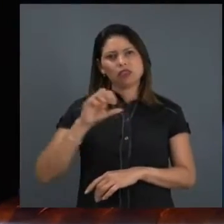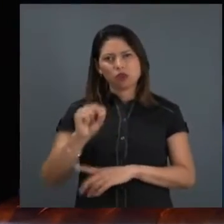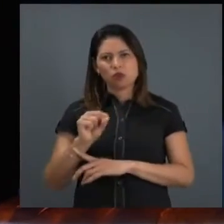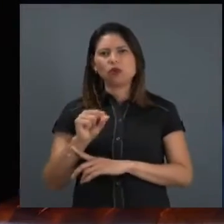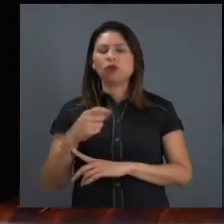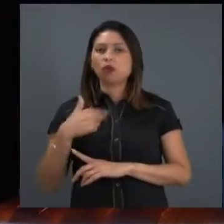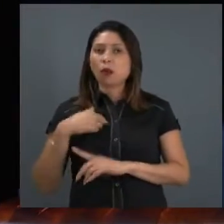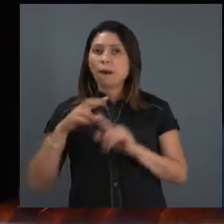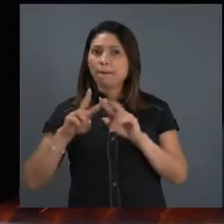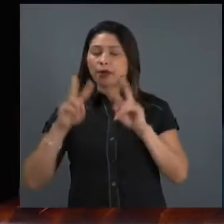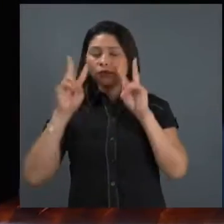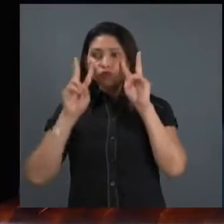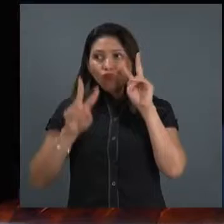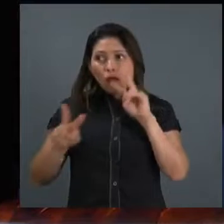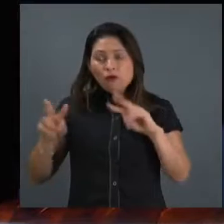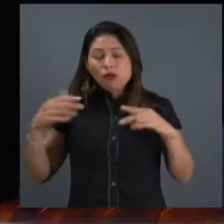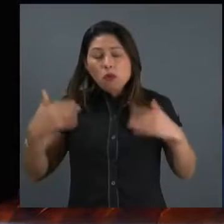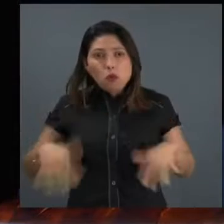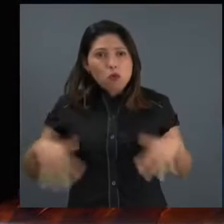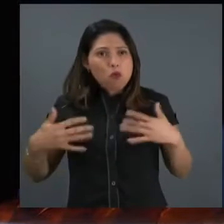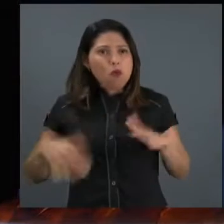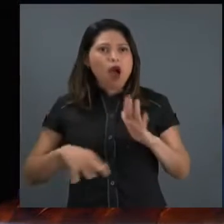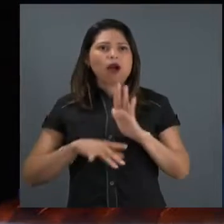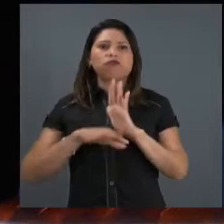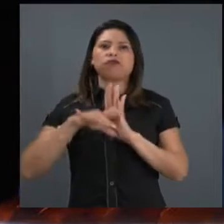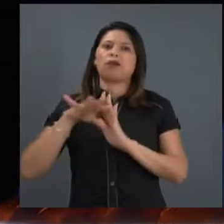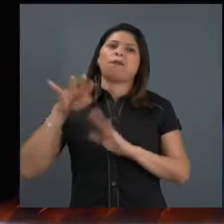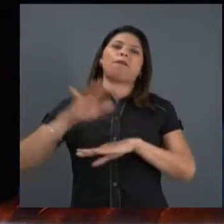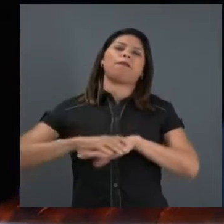que eu vejo lá, presidente, é mais que 100.